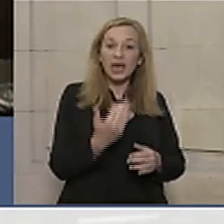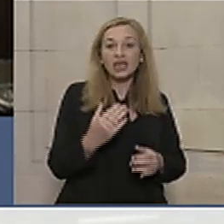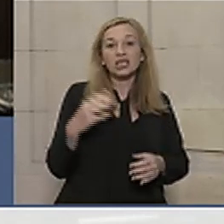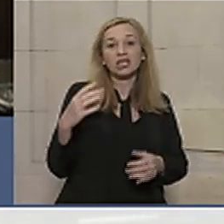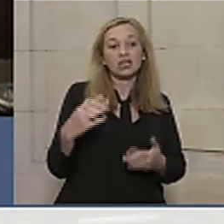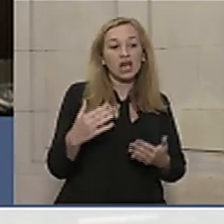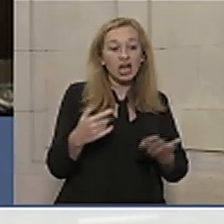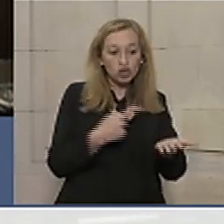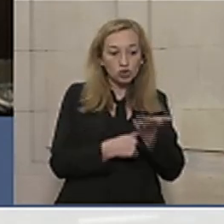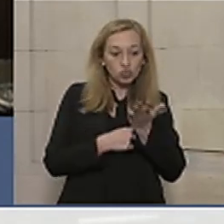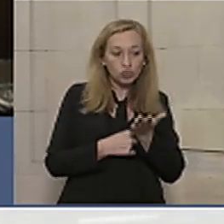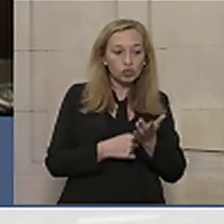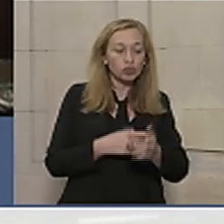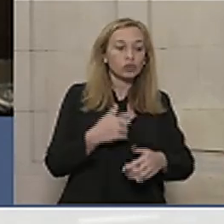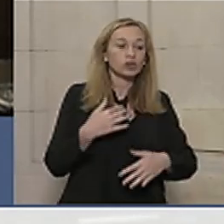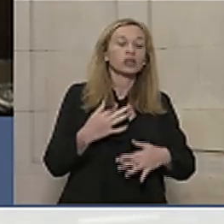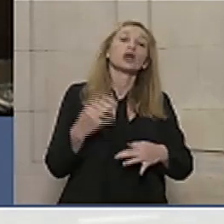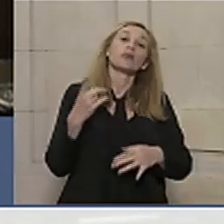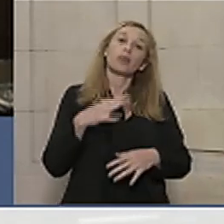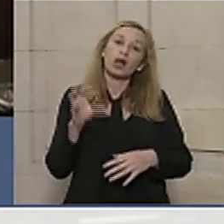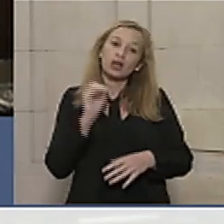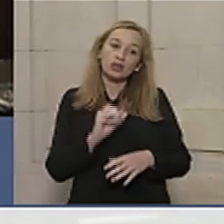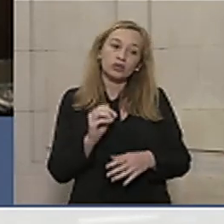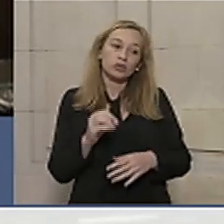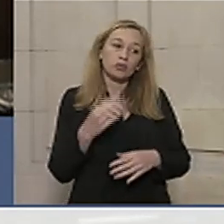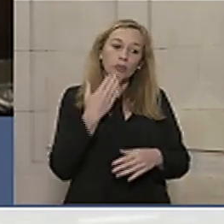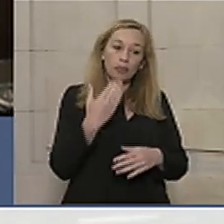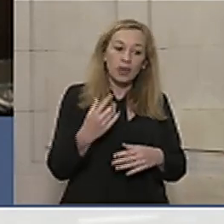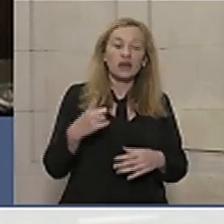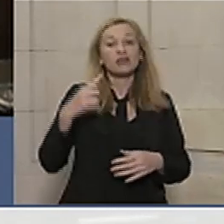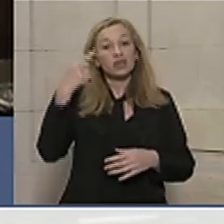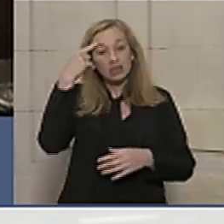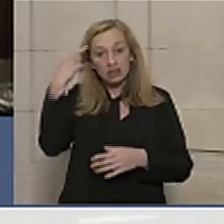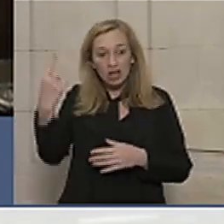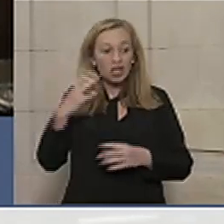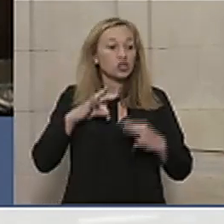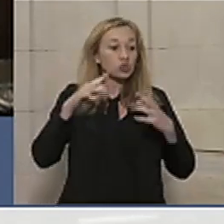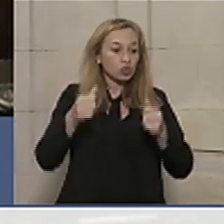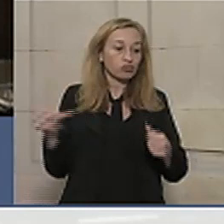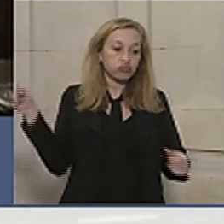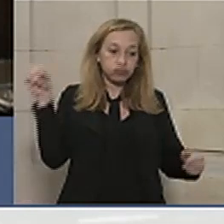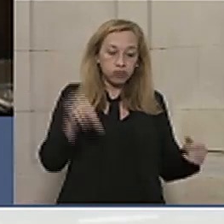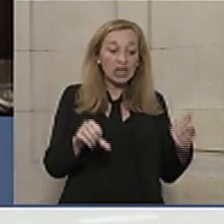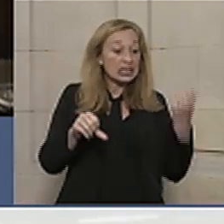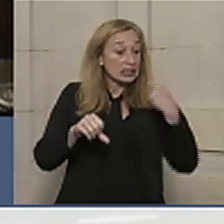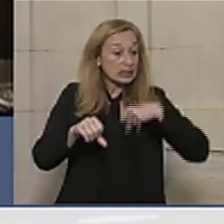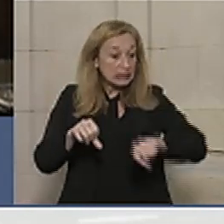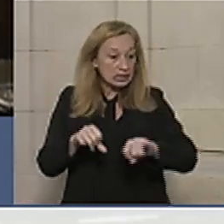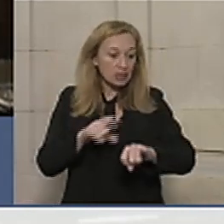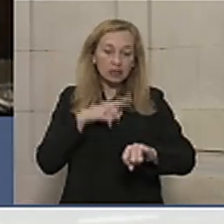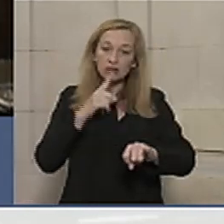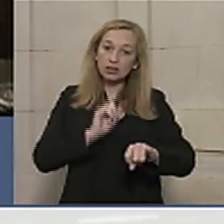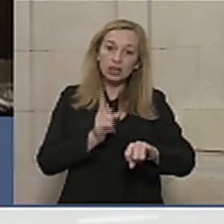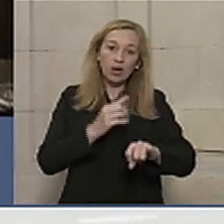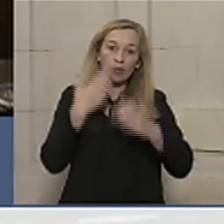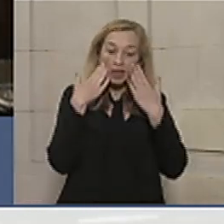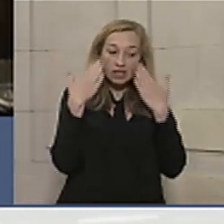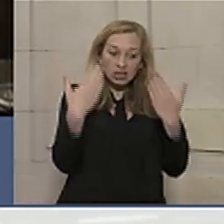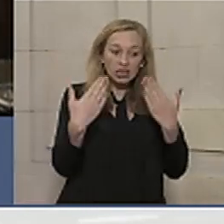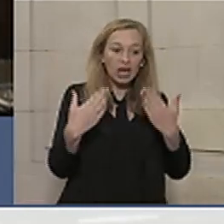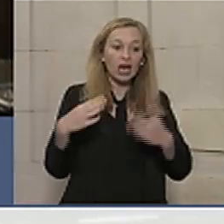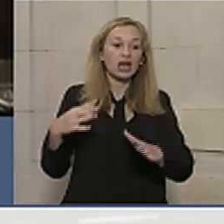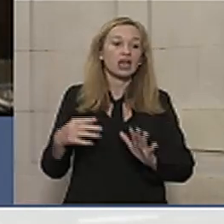investimentos, boas ideias, desenvolvimento de potencialidades, tudo irá naufragar se não formos capazes de apresentar